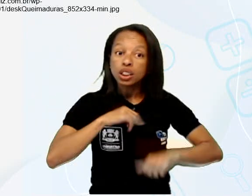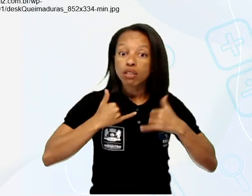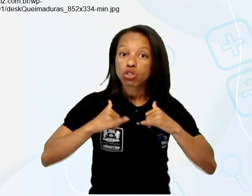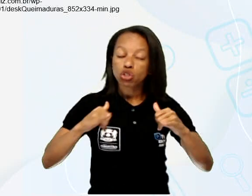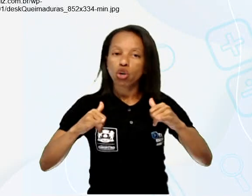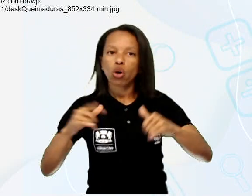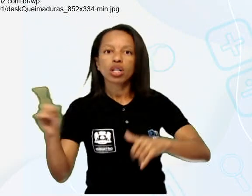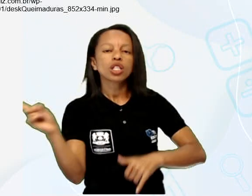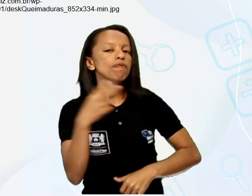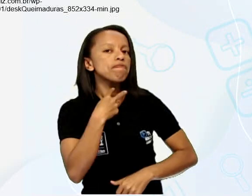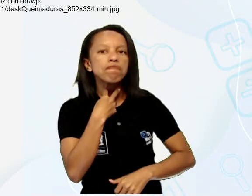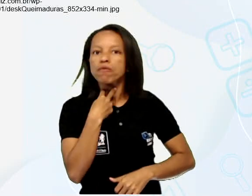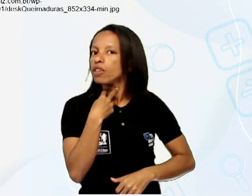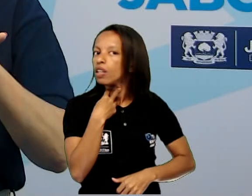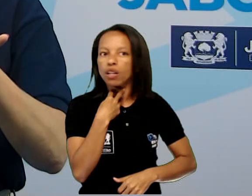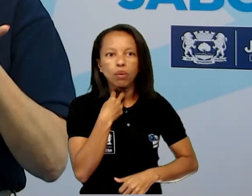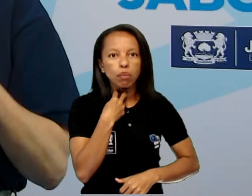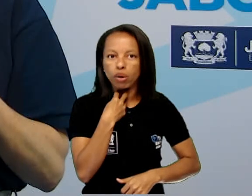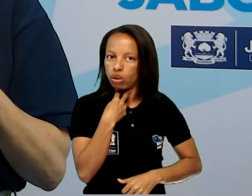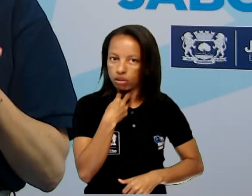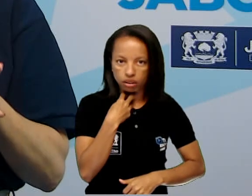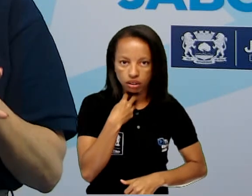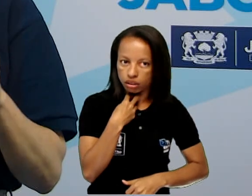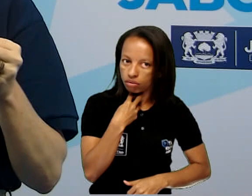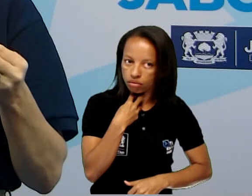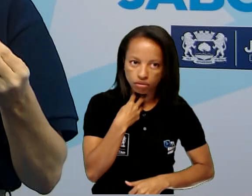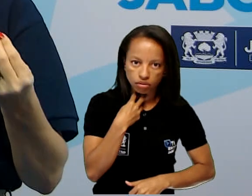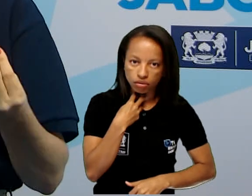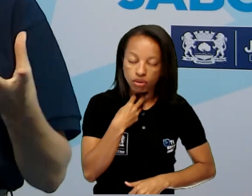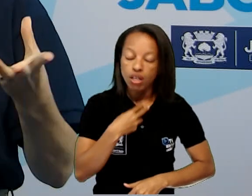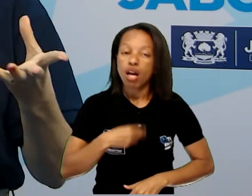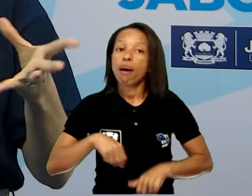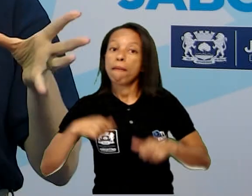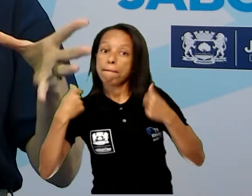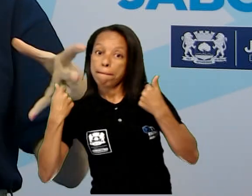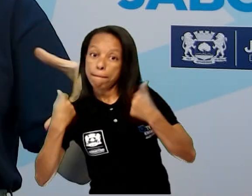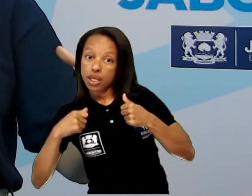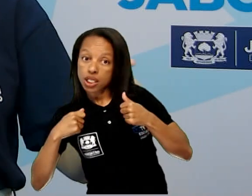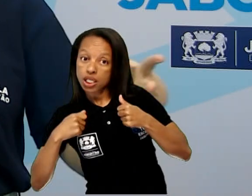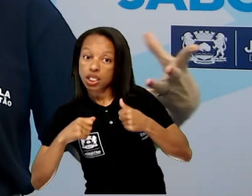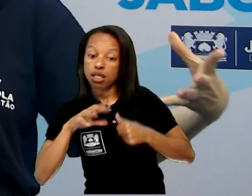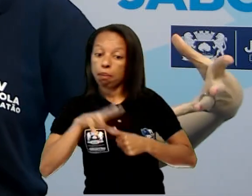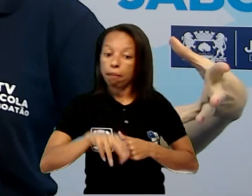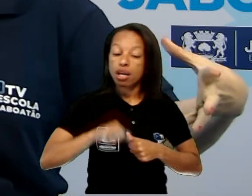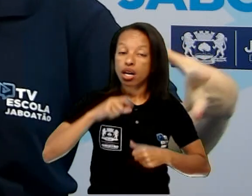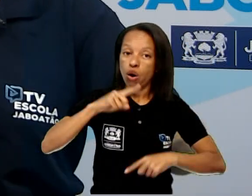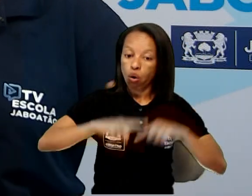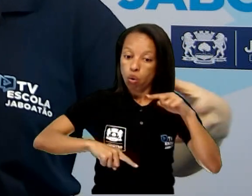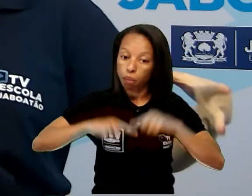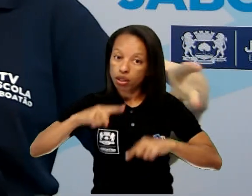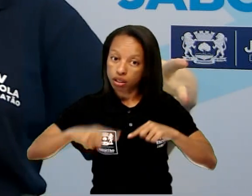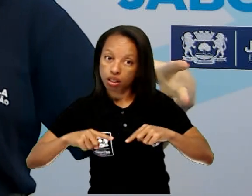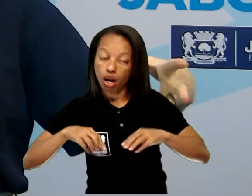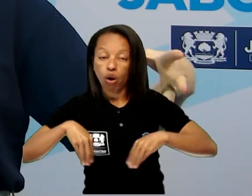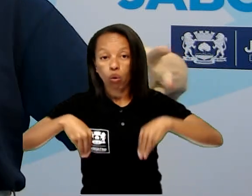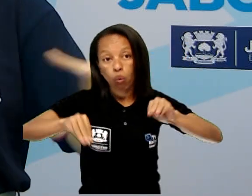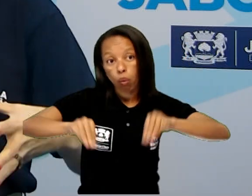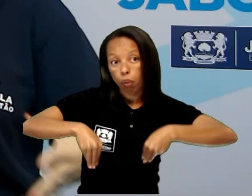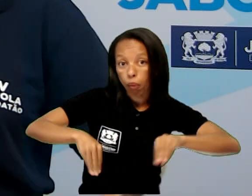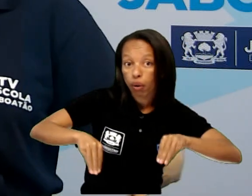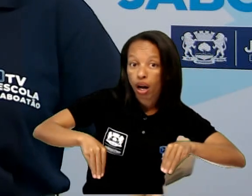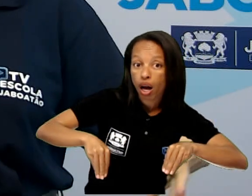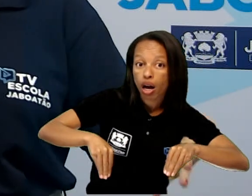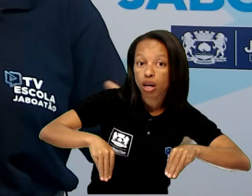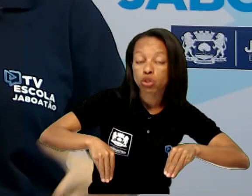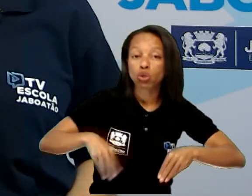ser qualquer tipo de material. Se você quiser tocar na pessoa, você tem que botar, pegar nela com algum plástico, algum